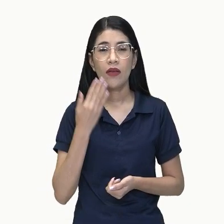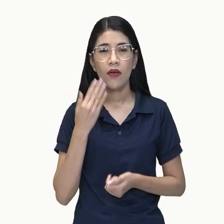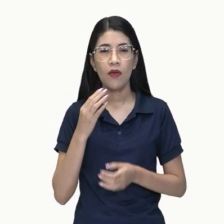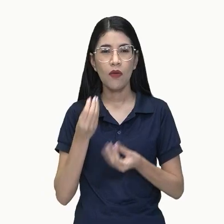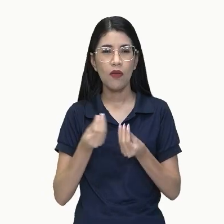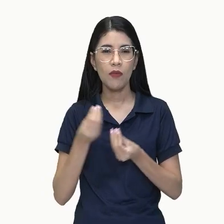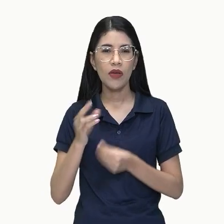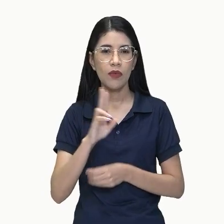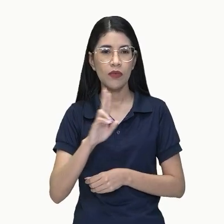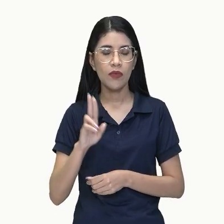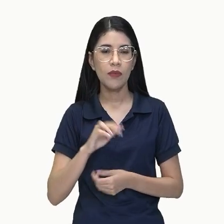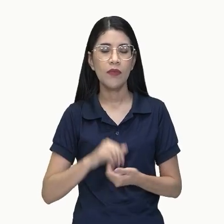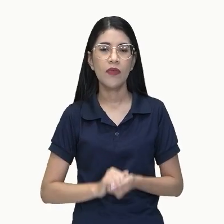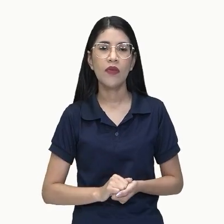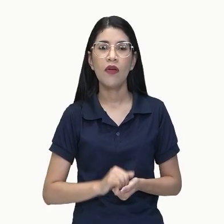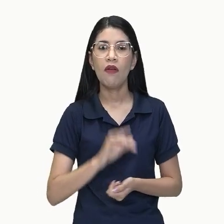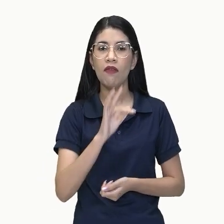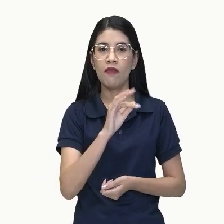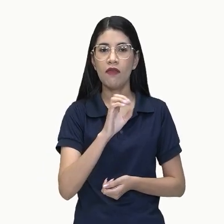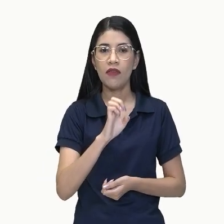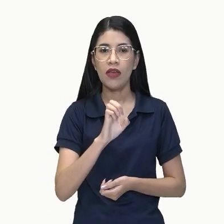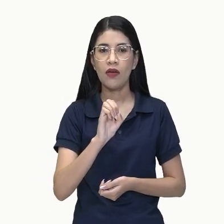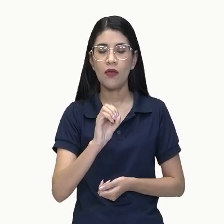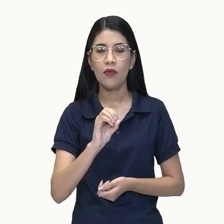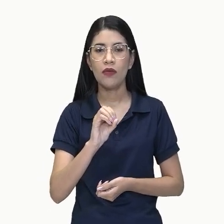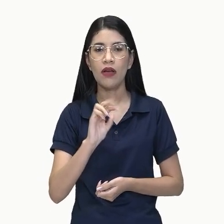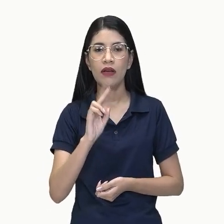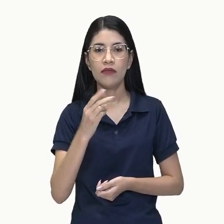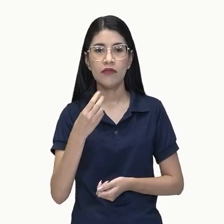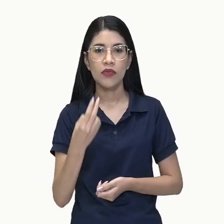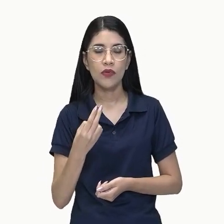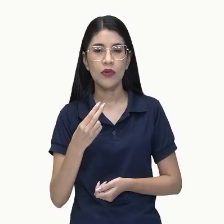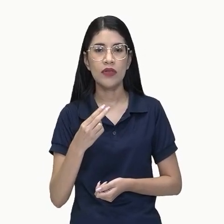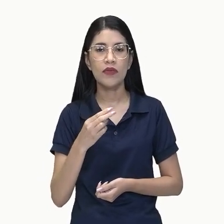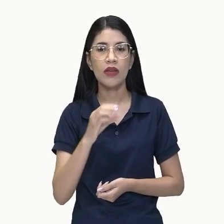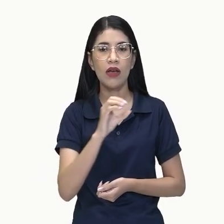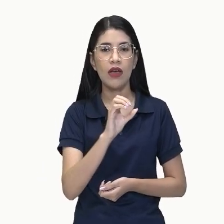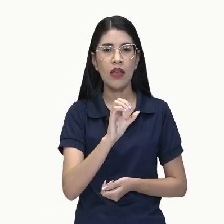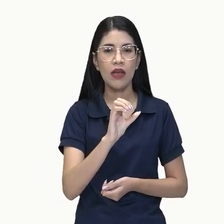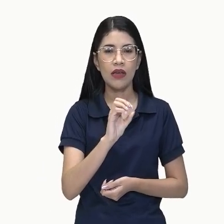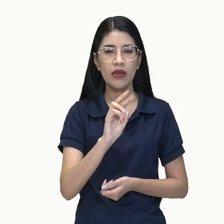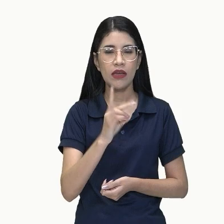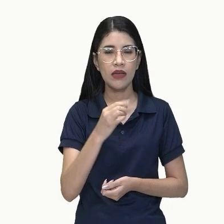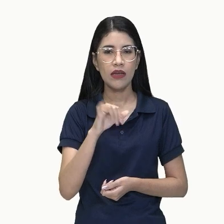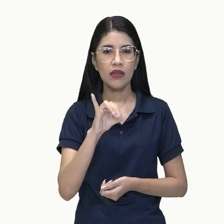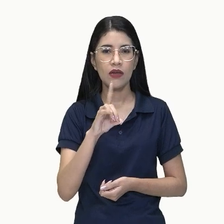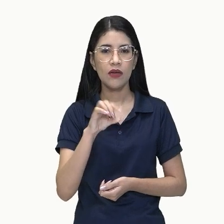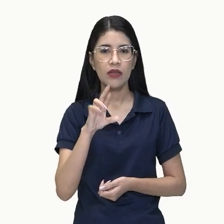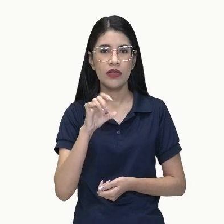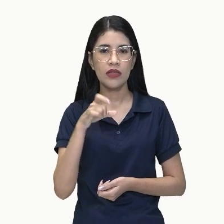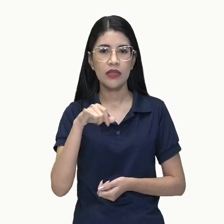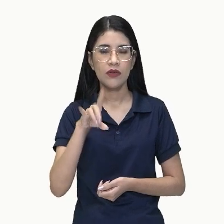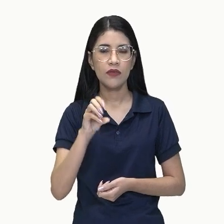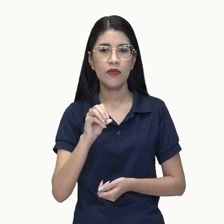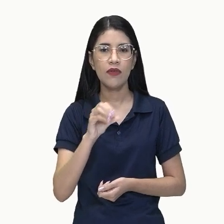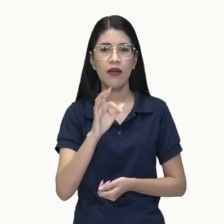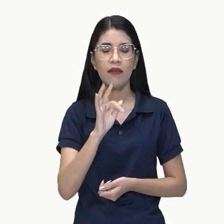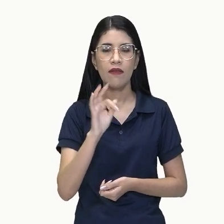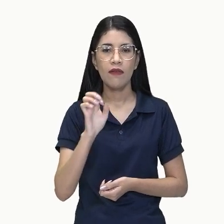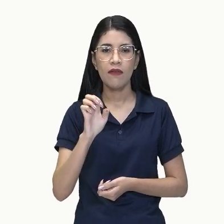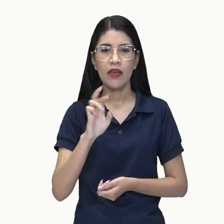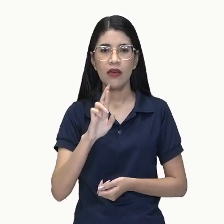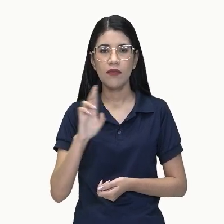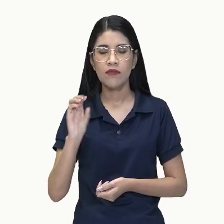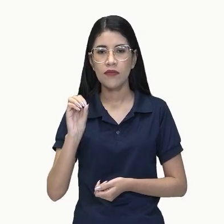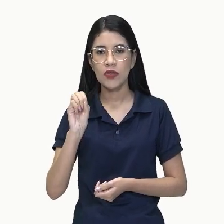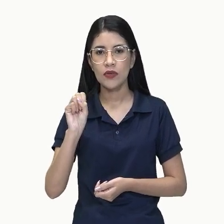nome: hidróxido de ferro 2 ou hidróxido ferroso, né? O oso. Hidróxido de ferro 3, coloco, né, a